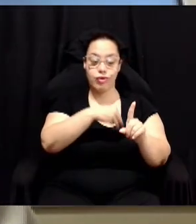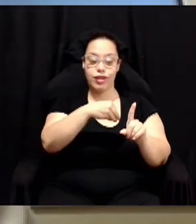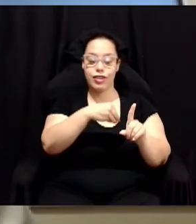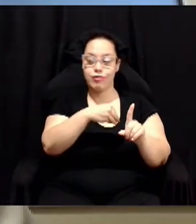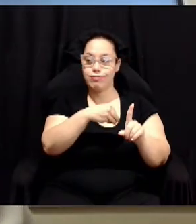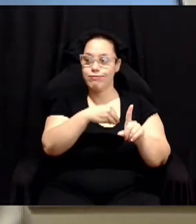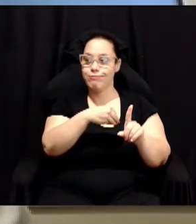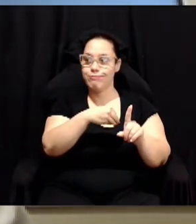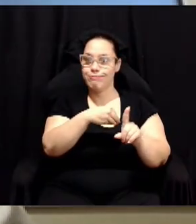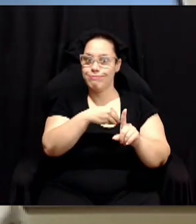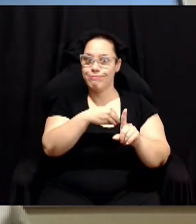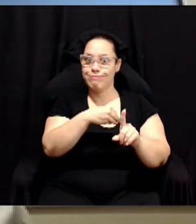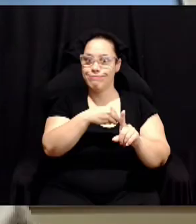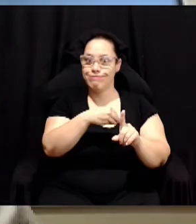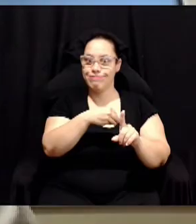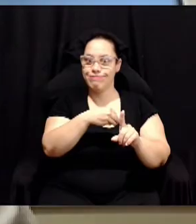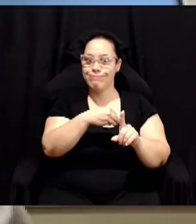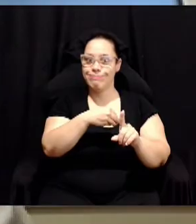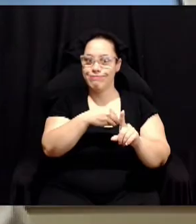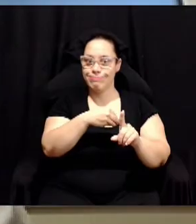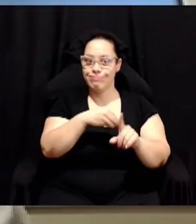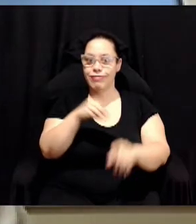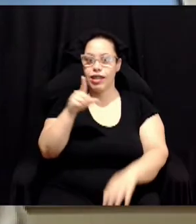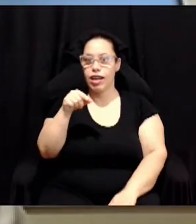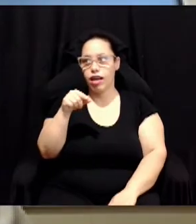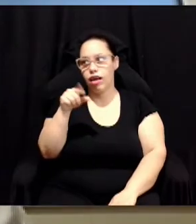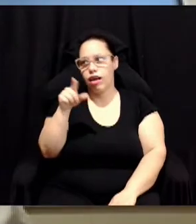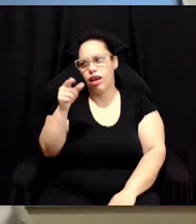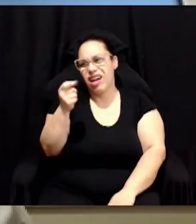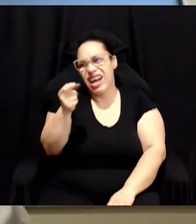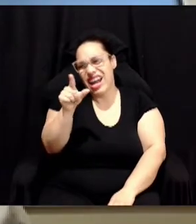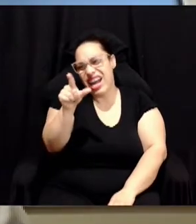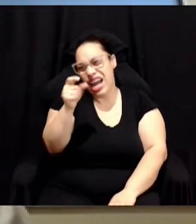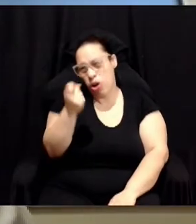Então, assim, é exceção, é exceção.